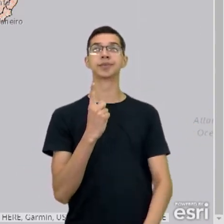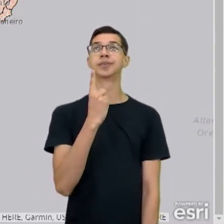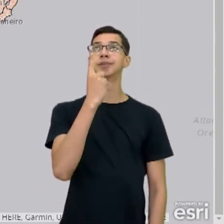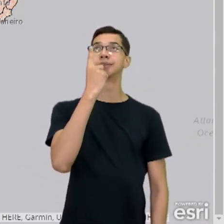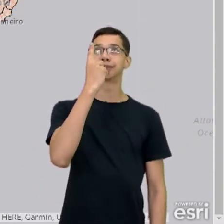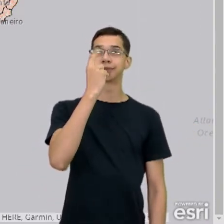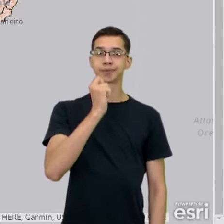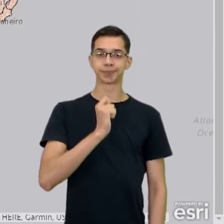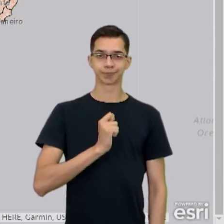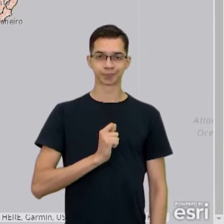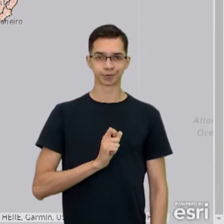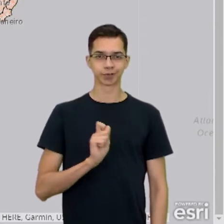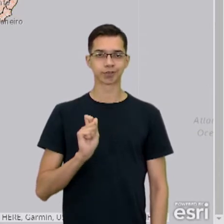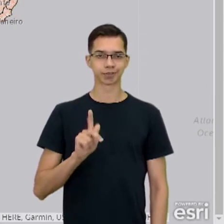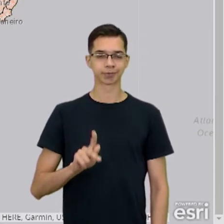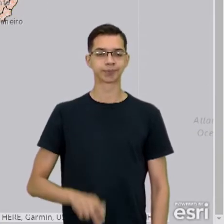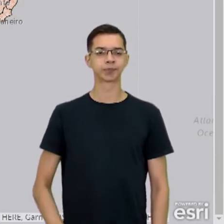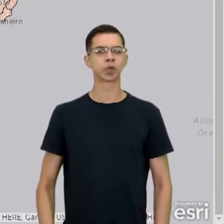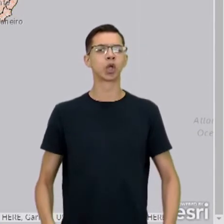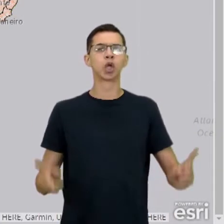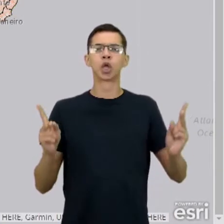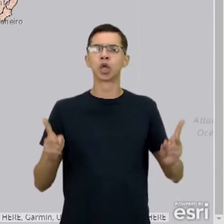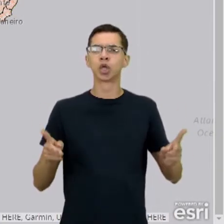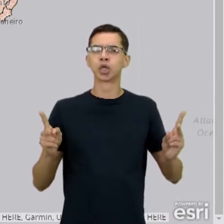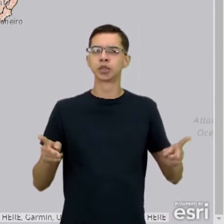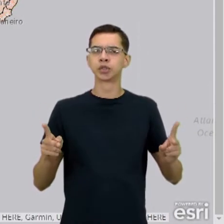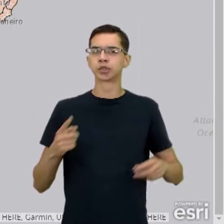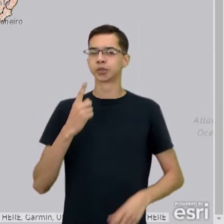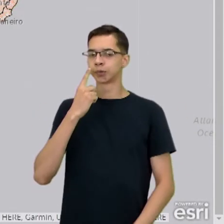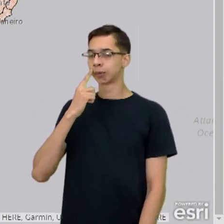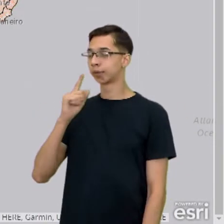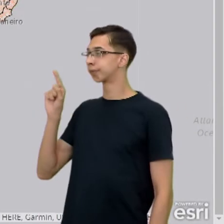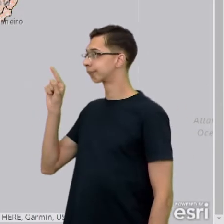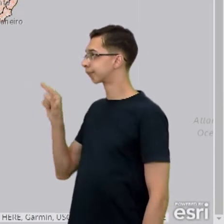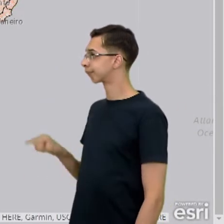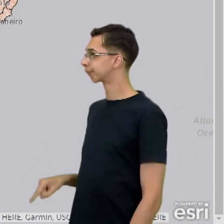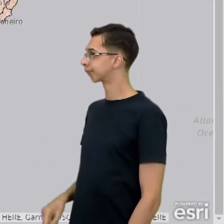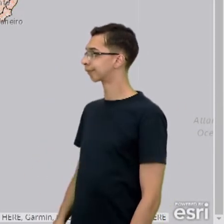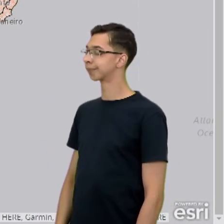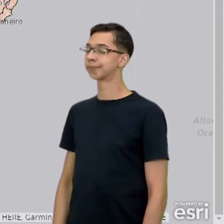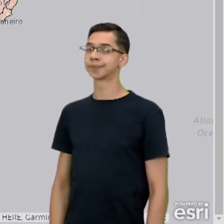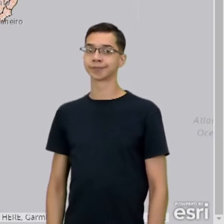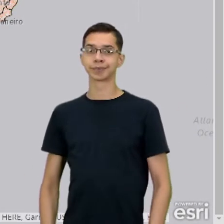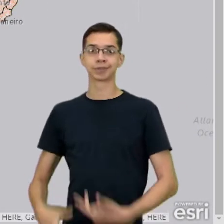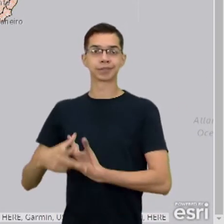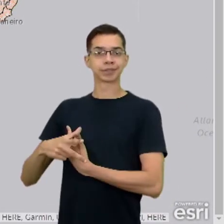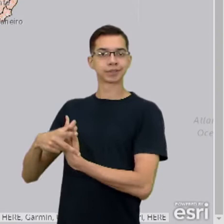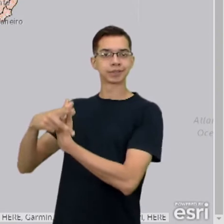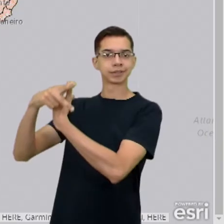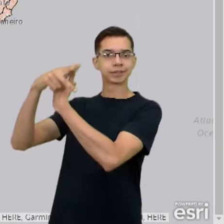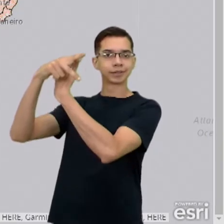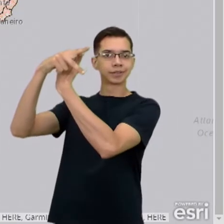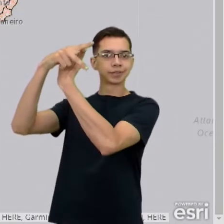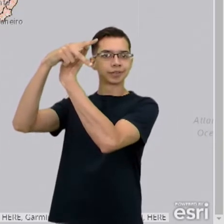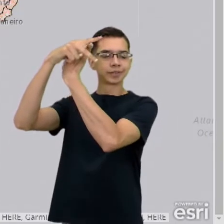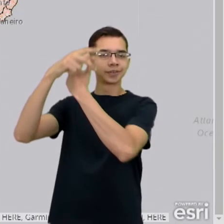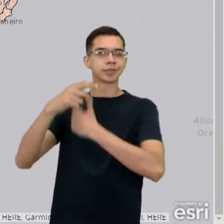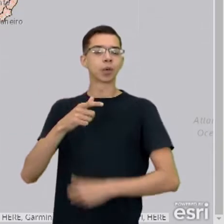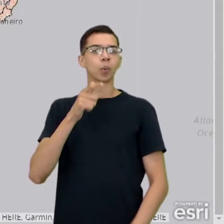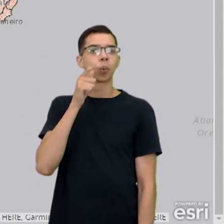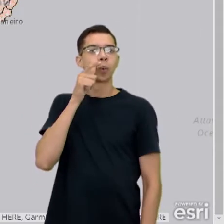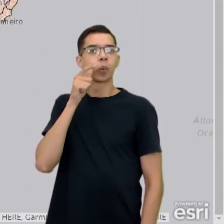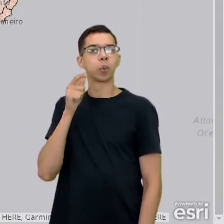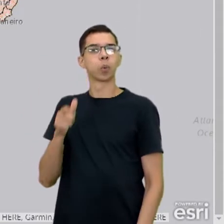vou aqui baixando mais, ó, tem outros gráficos, ó, e aparece uma imagem de satélite muito interessante, né,